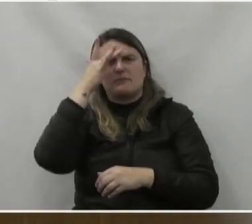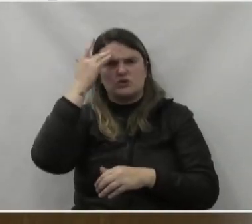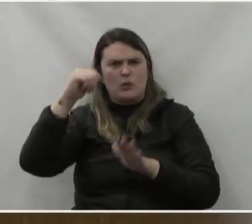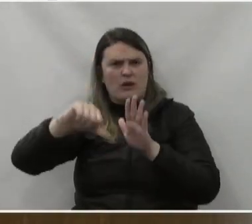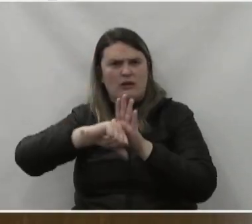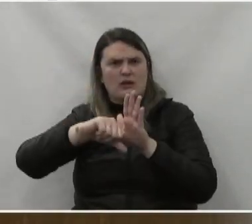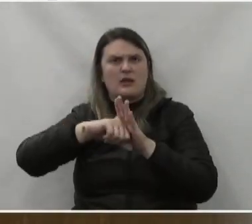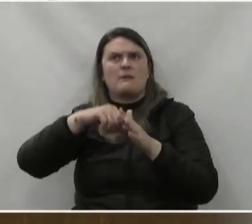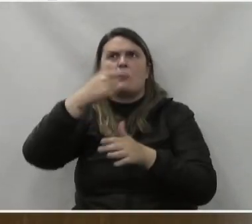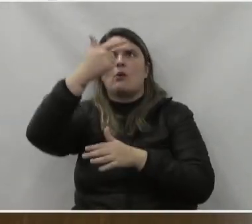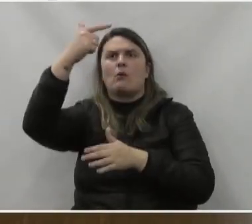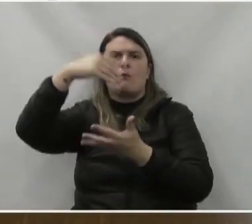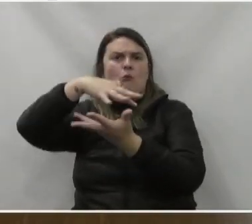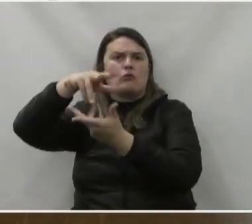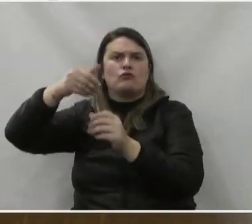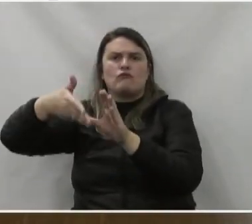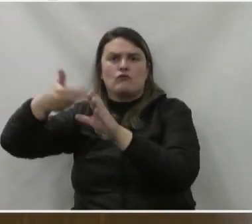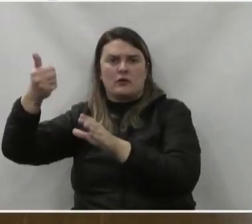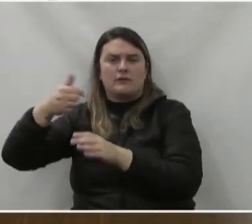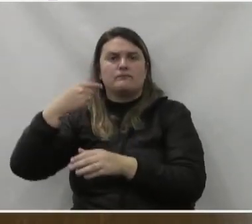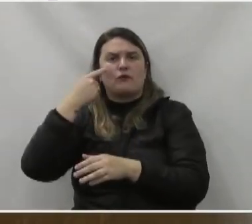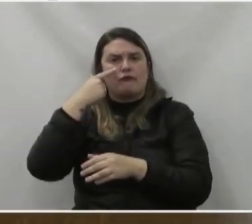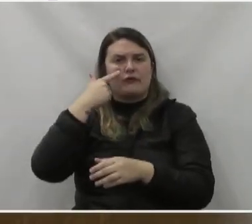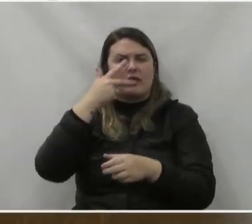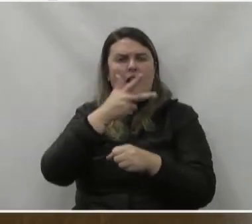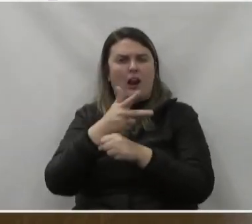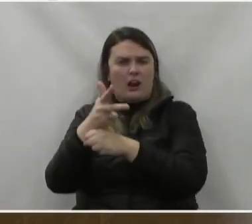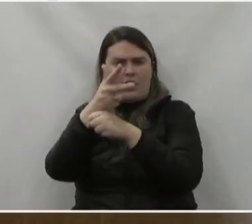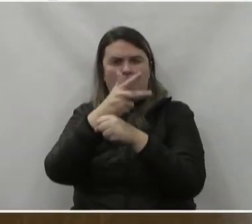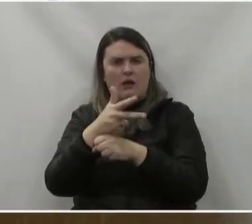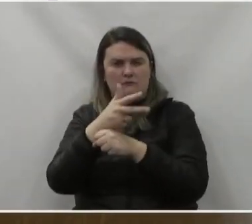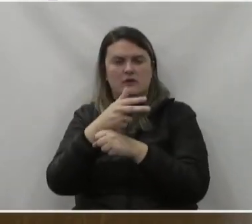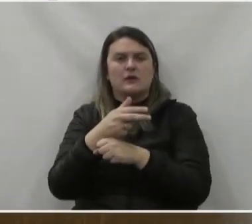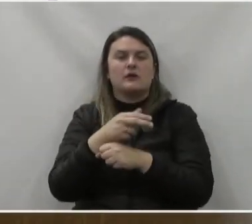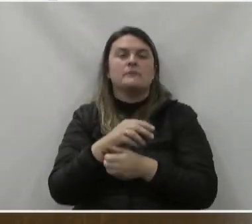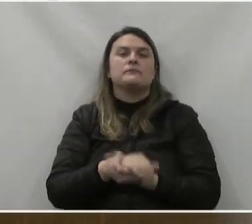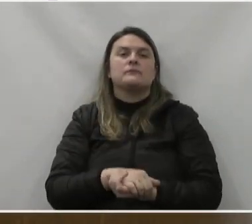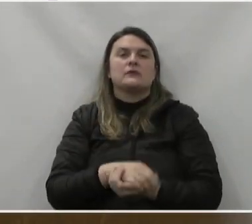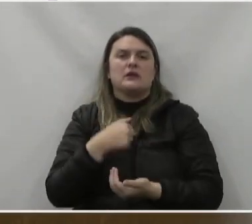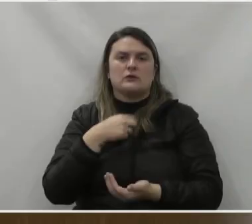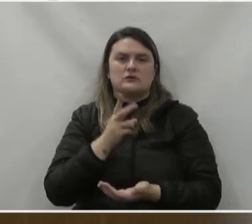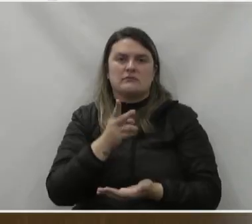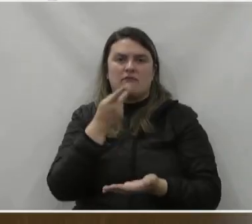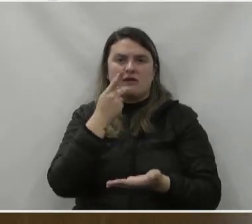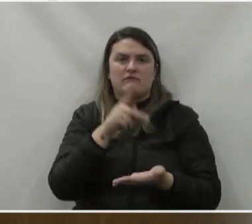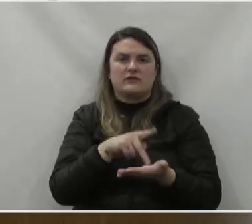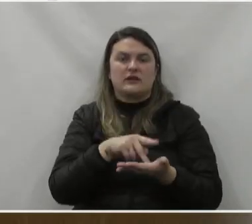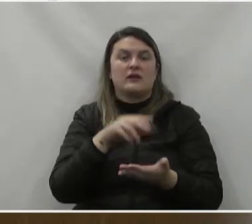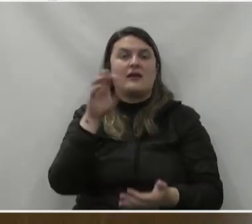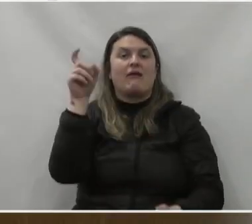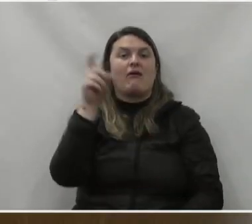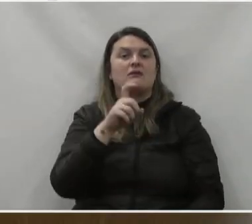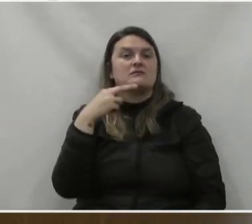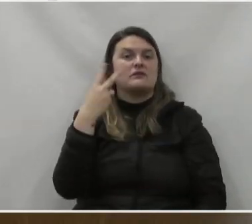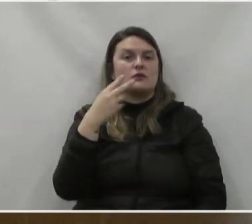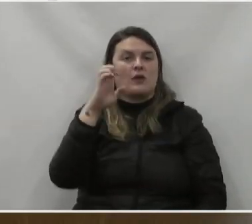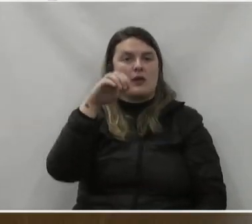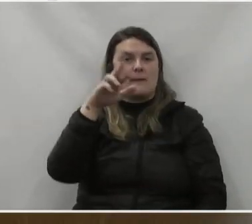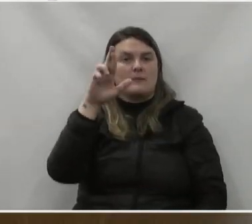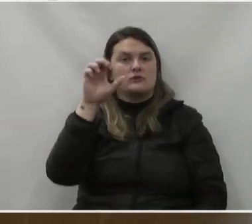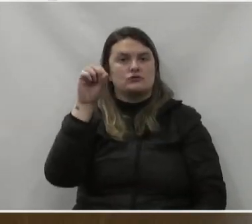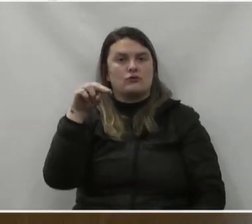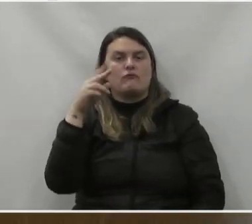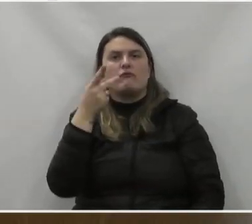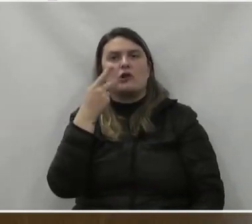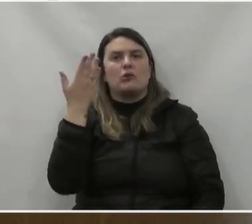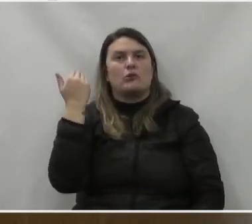mundo afora. E eu vi uma live, e eu tenho que falar aqui porque eu prezo pela verdade. O ex-vereador Emerson foi muito feliz em falar